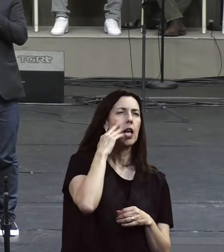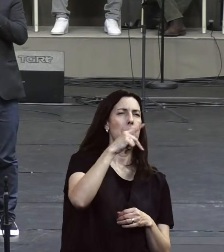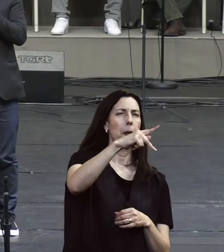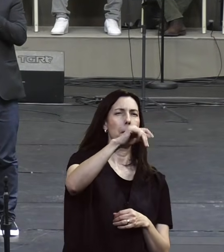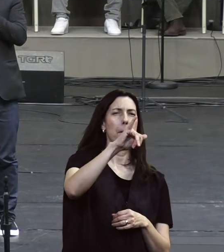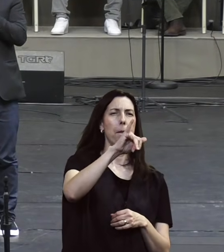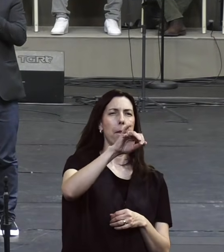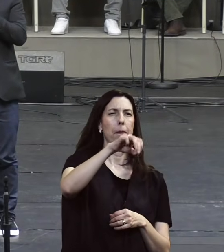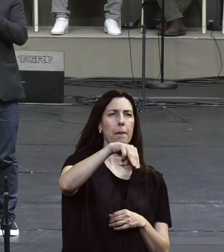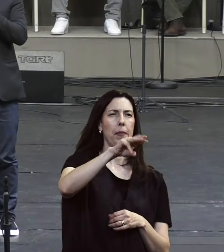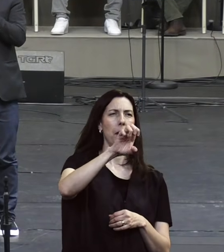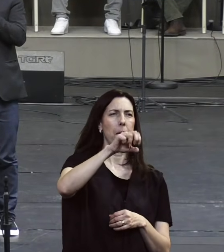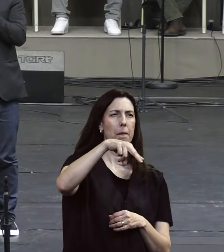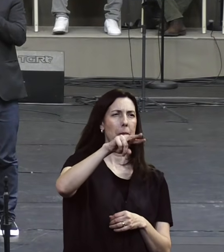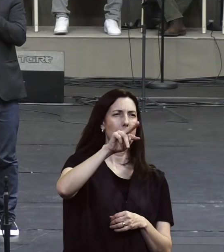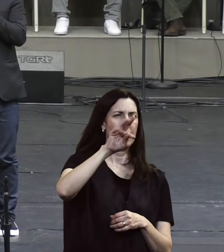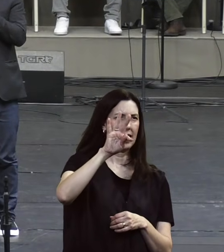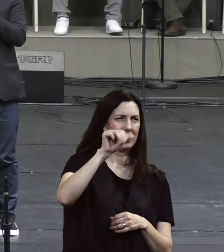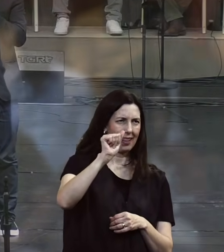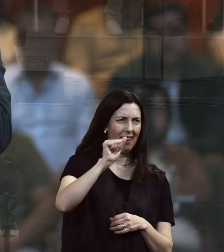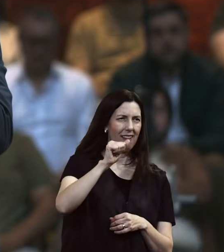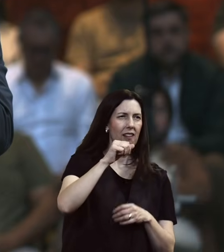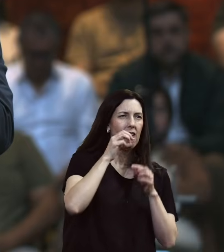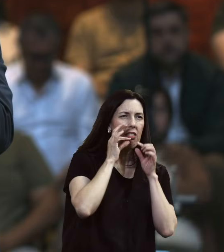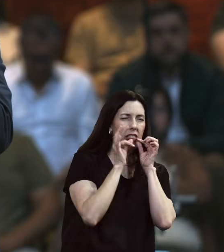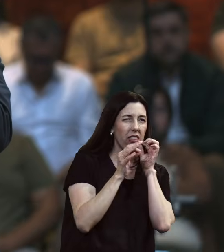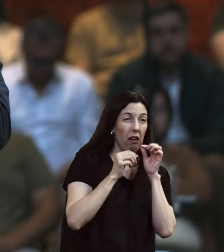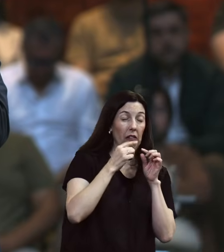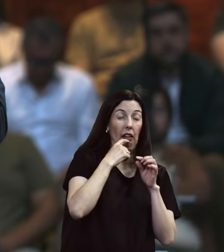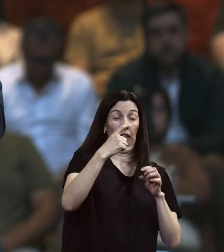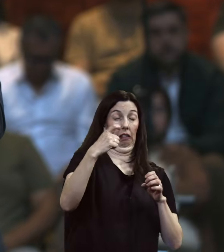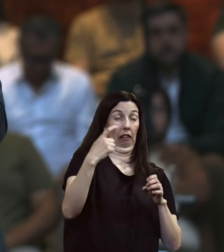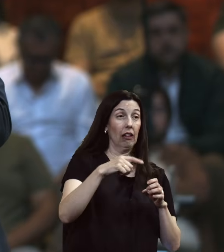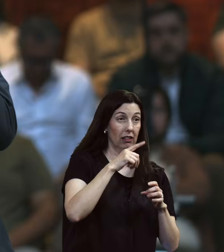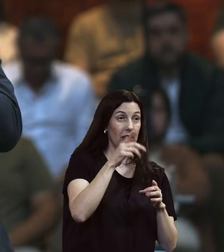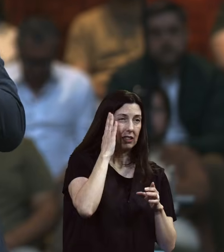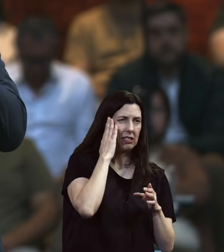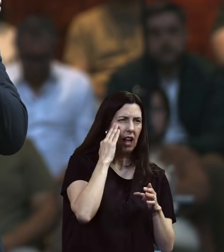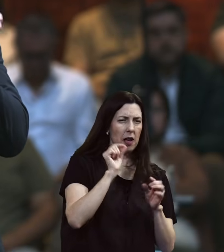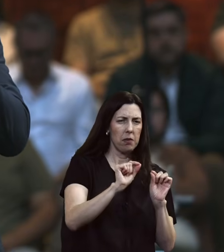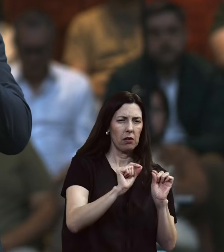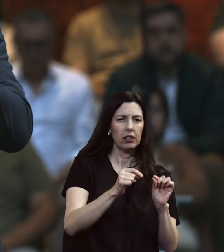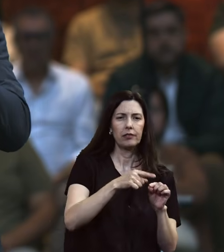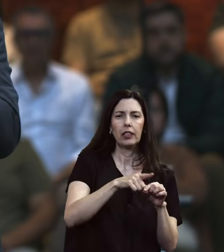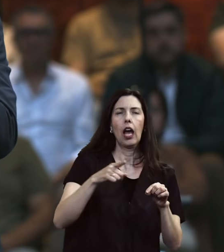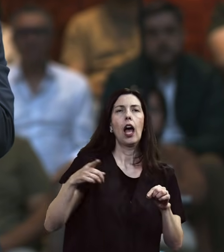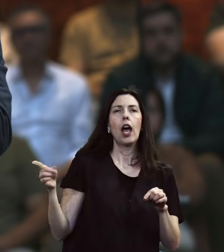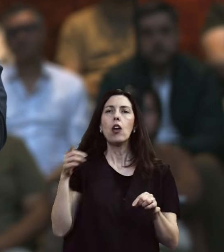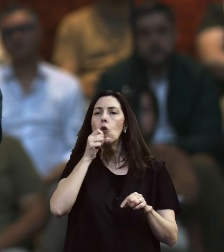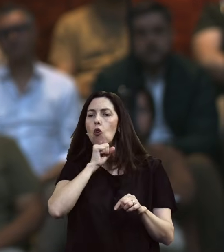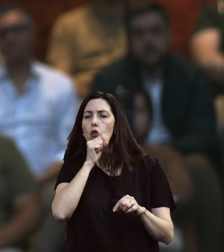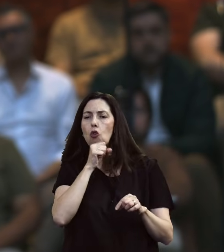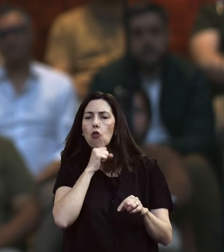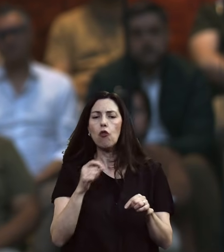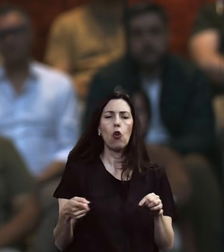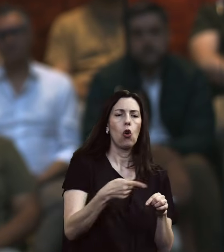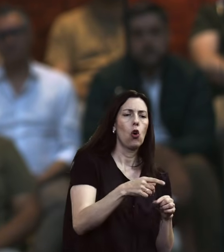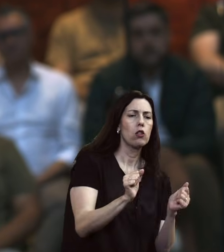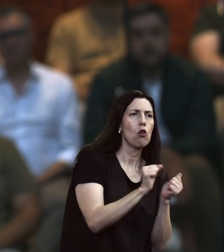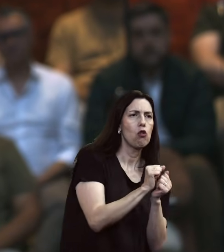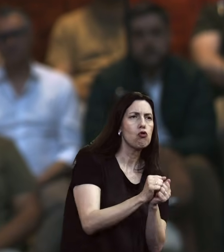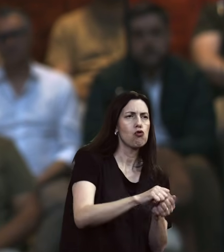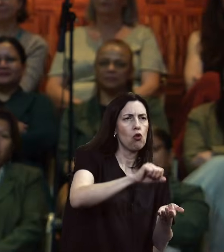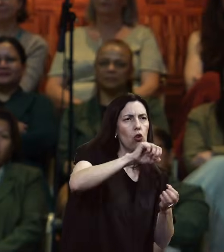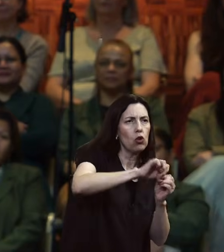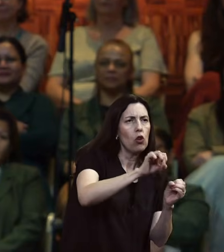um pimental, a minha cidade exportava a pimenta do reino, e meu avô foi entrando nesse ritmo ali para produzir pimenta